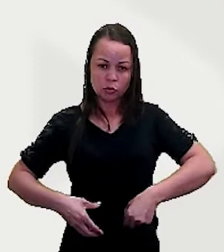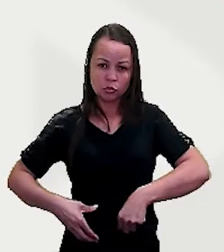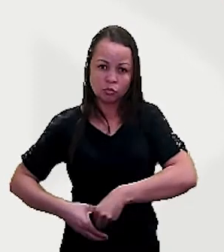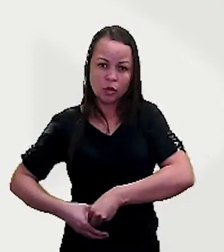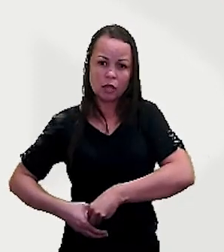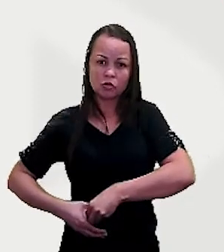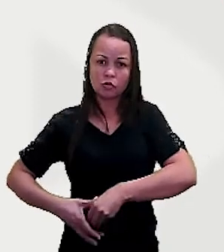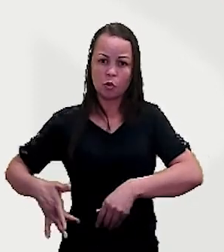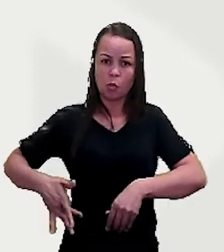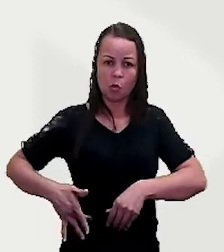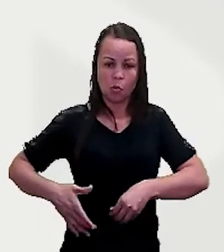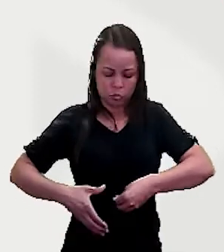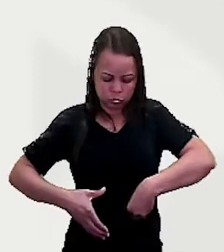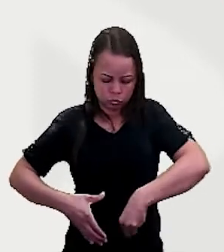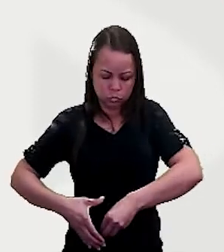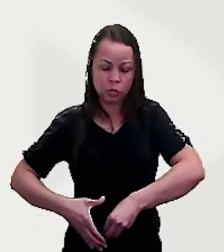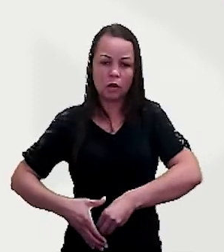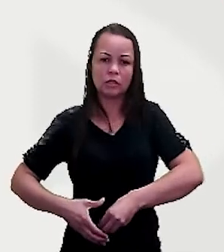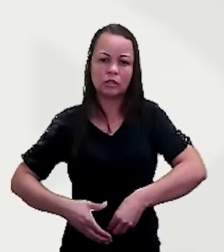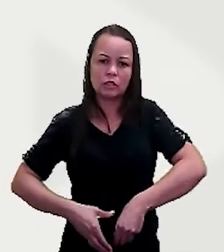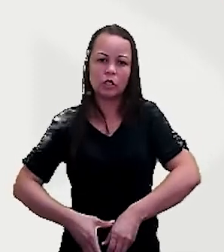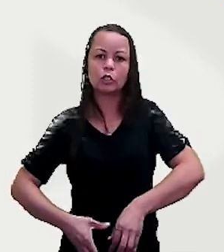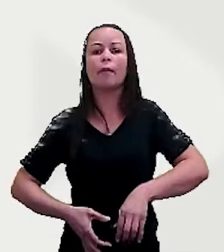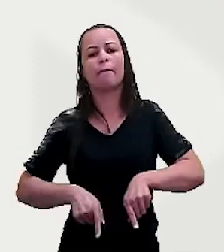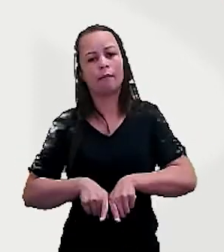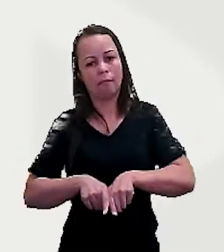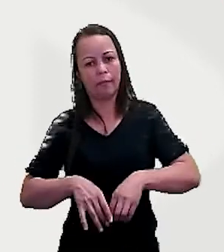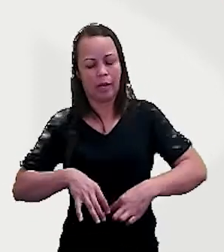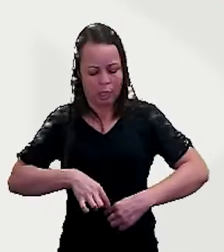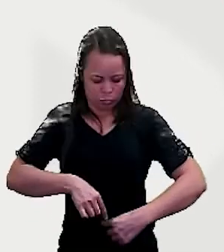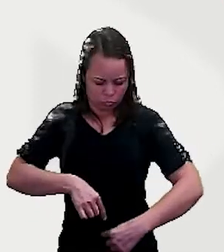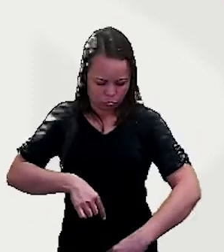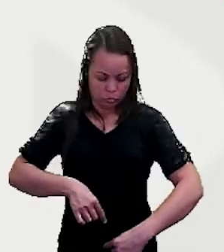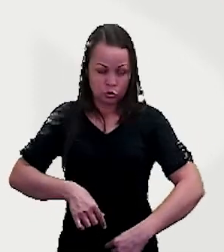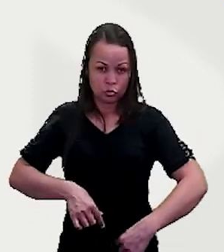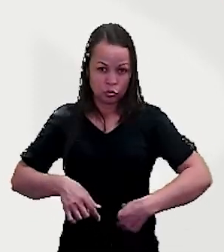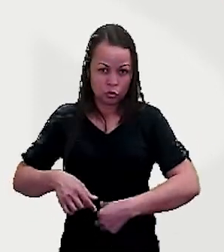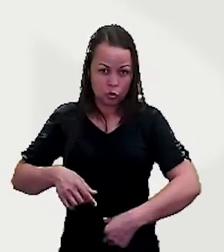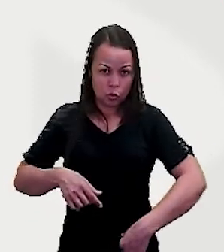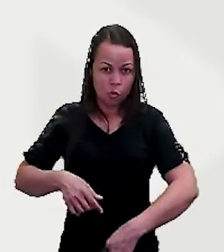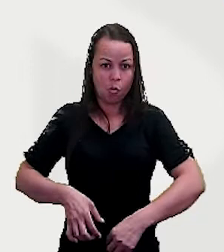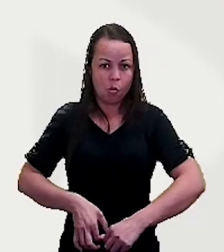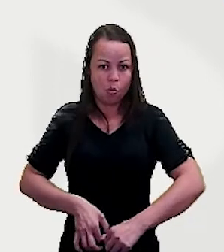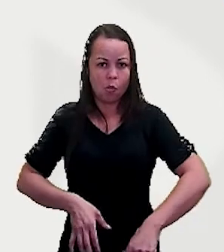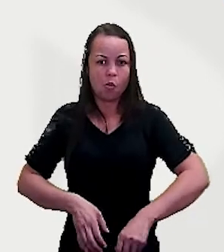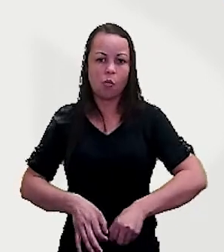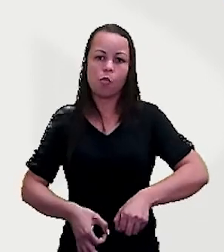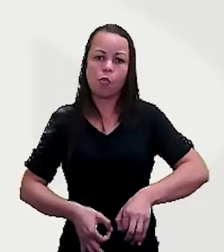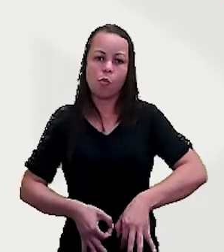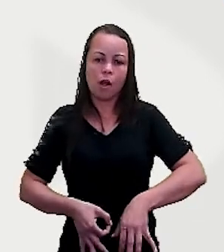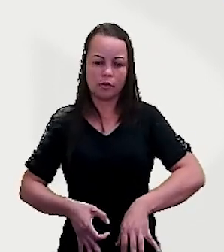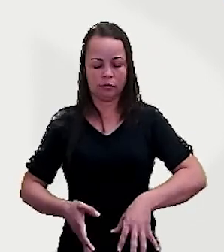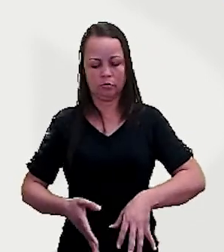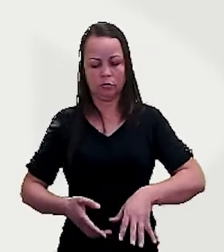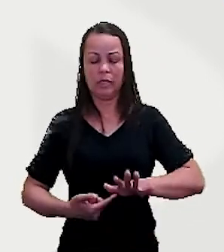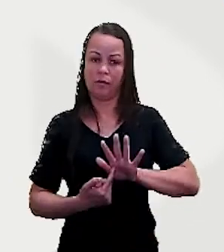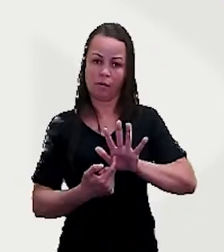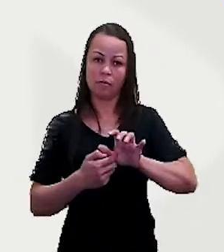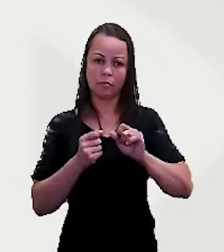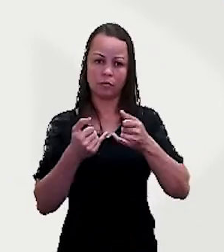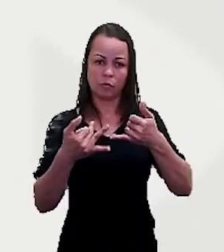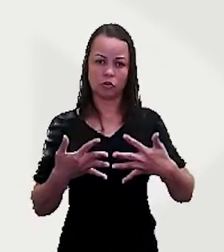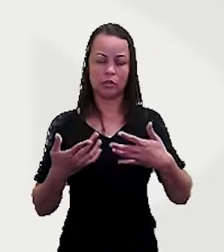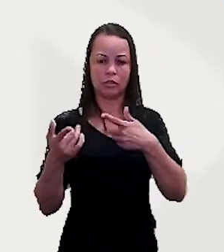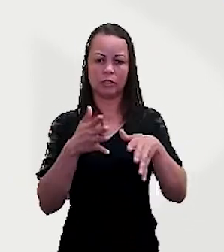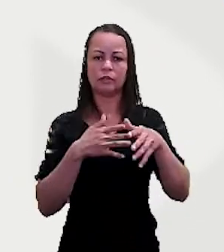chamar a atenção de vocês nessas estruturas. E claro, eu não podia aqui deixar de salientar, vocês estão vendo aí em vermelho algumas estruturas chamadas